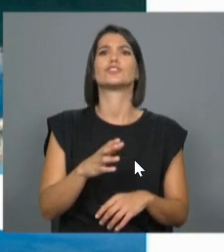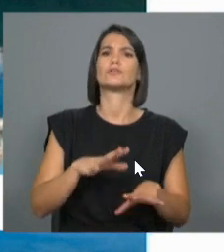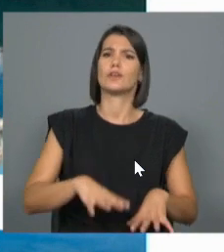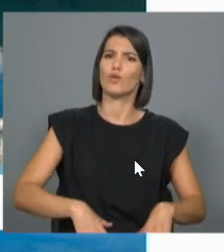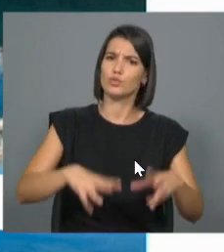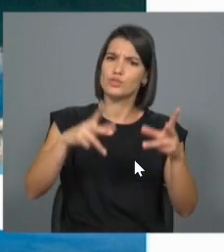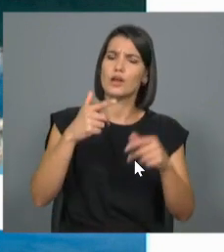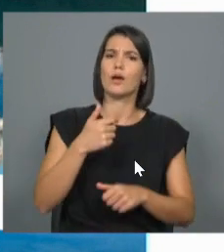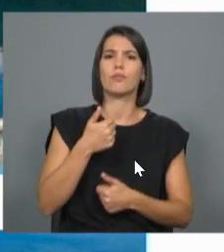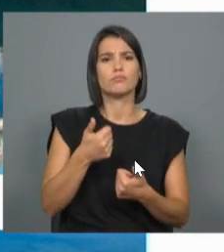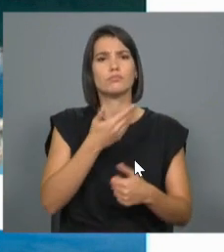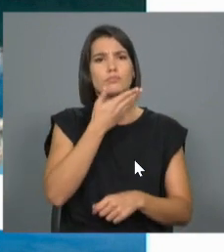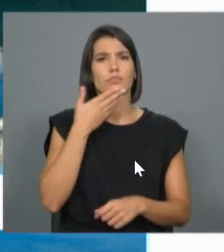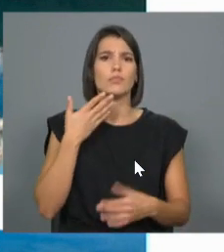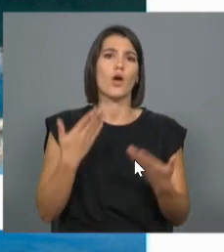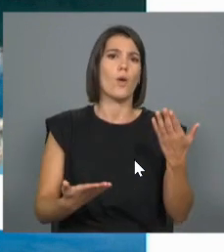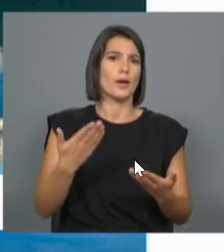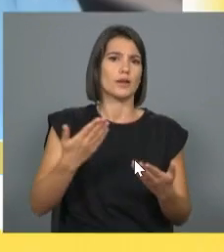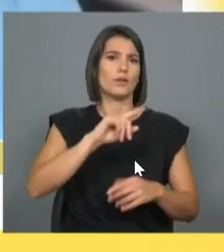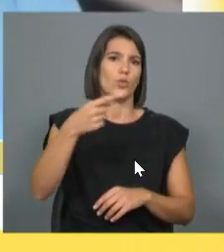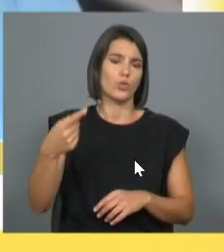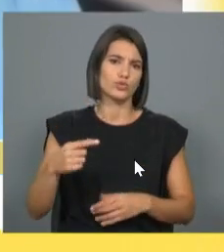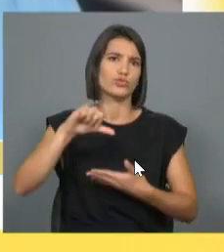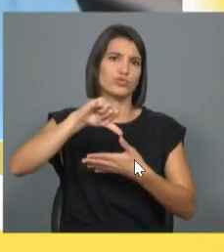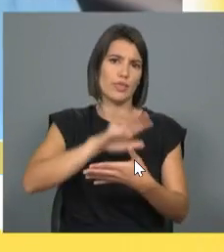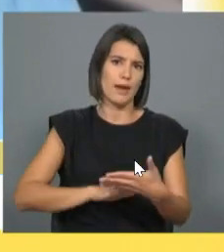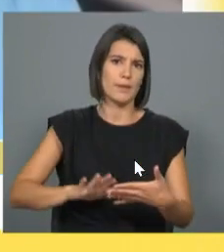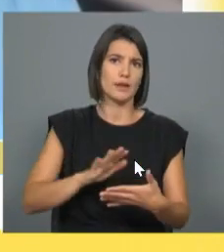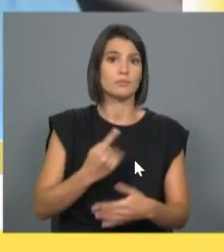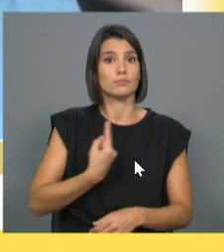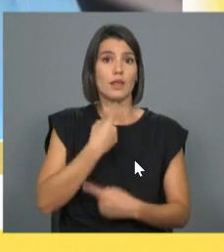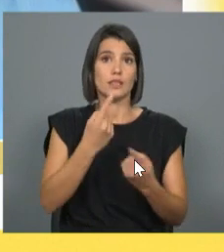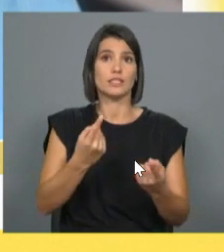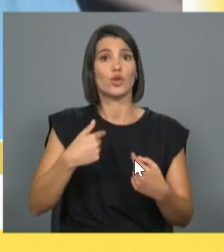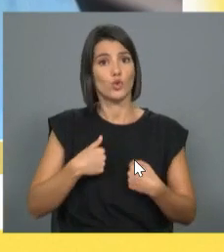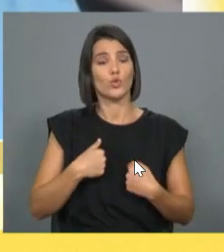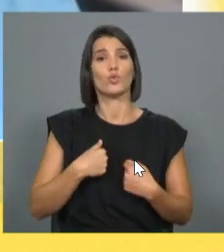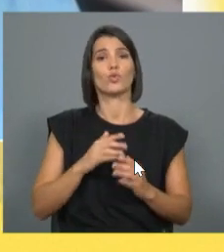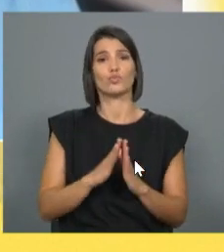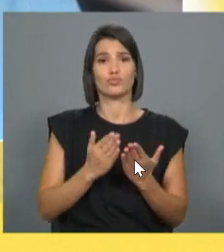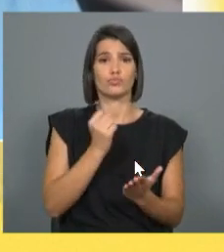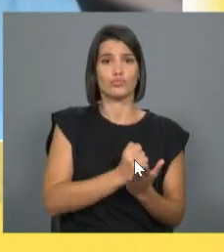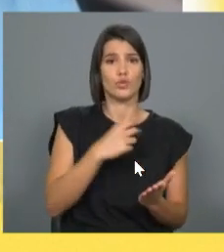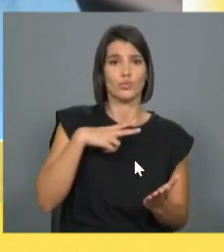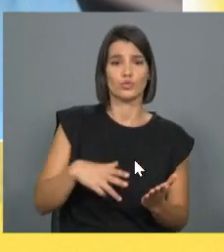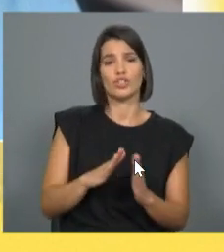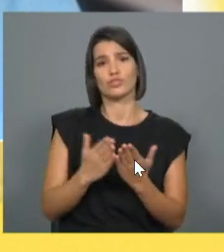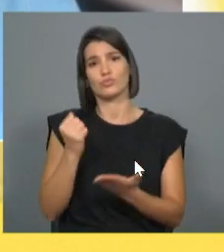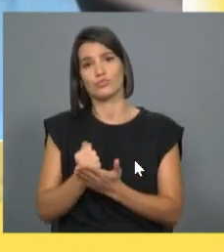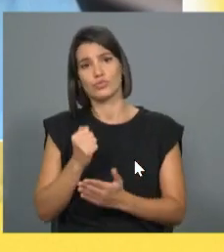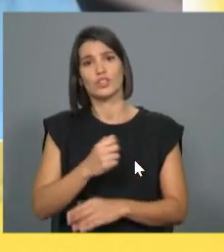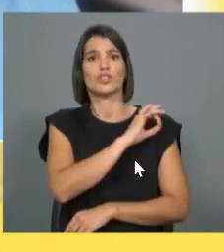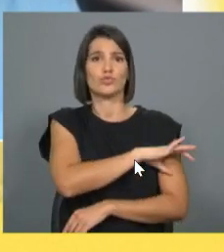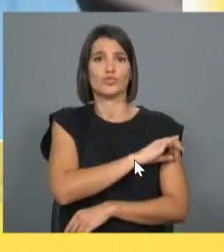evoluído para a América Latina. E sinceramente, eu devo dizer que eu sou cidadão português e sou cidadão chileno e tenho muito orgulho das